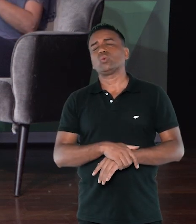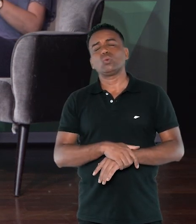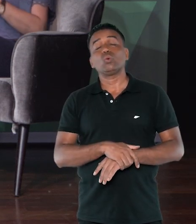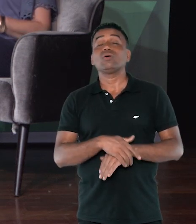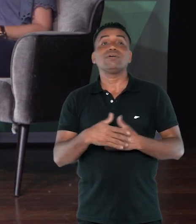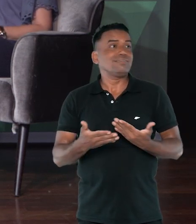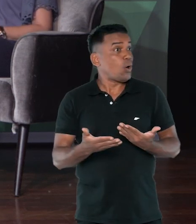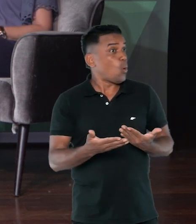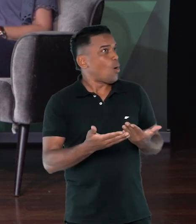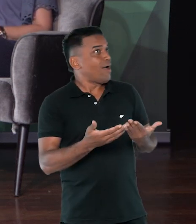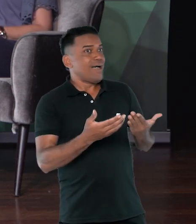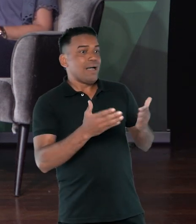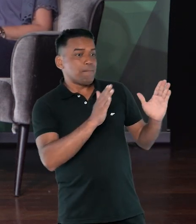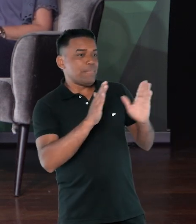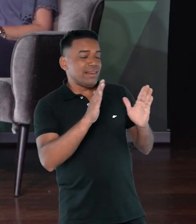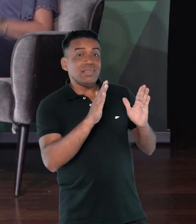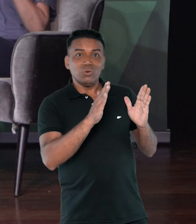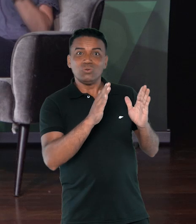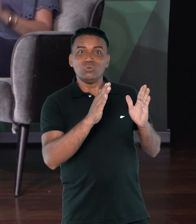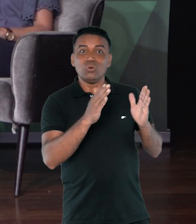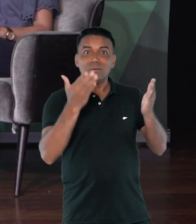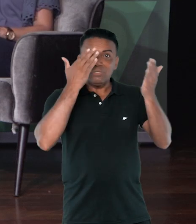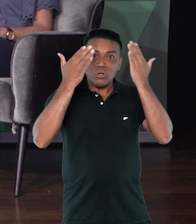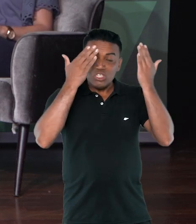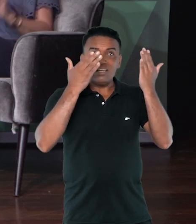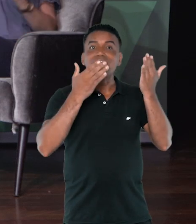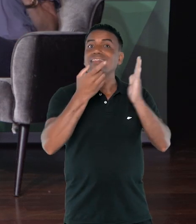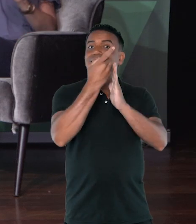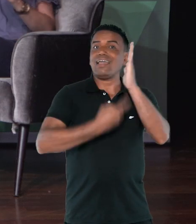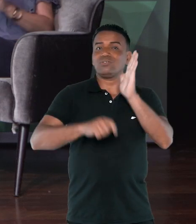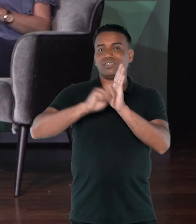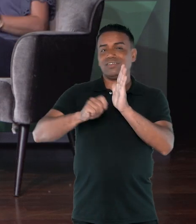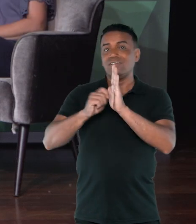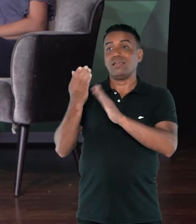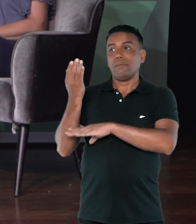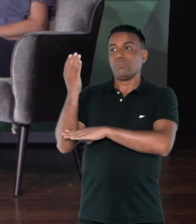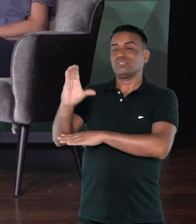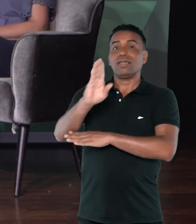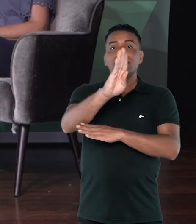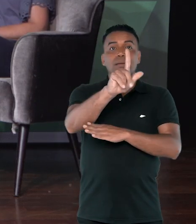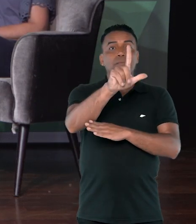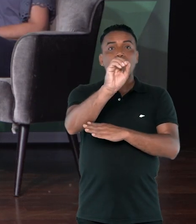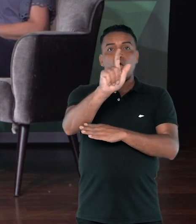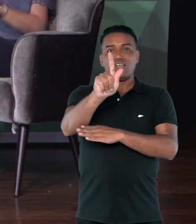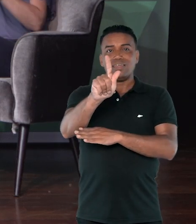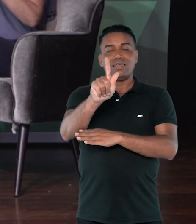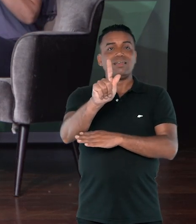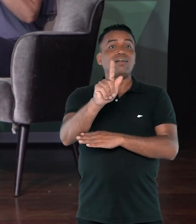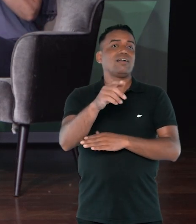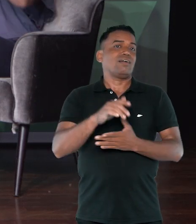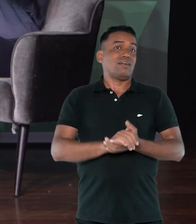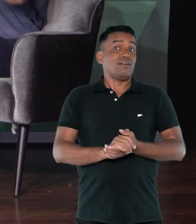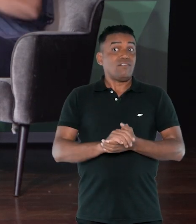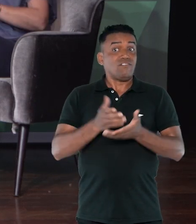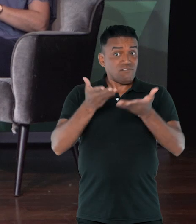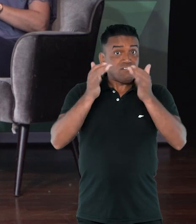dessa sessão, eu escrevi um texto em homenagem a ela e pus lá no blog. Chama Diga a Ela para Ficar. Que é